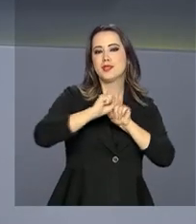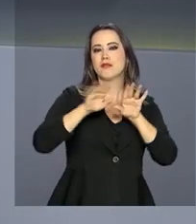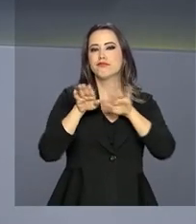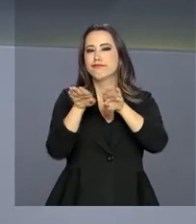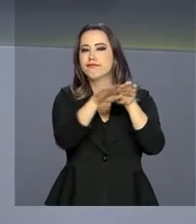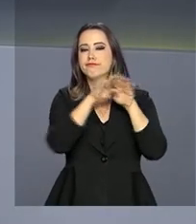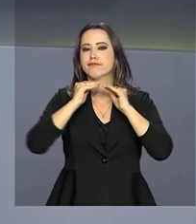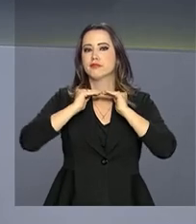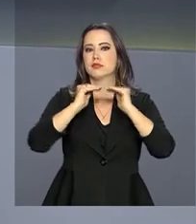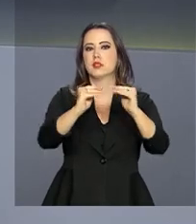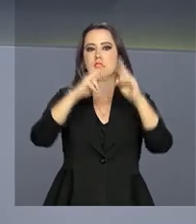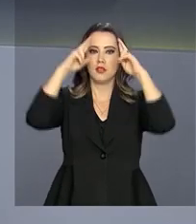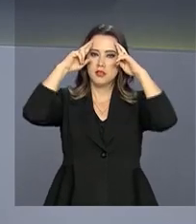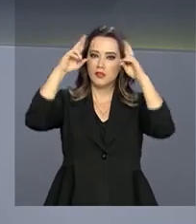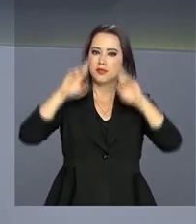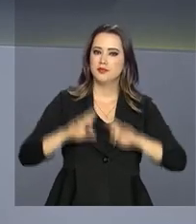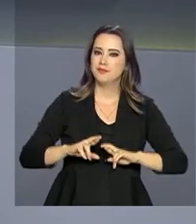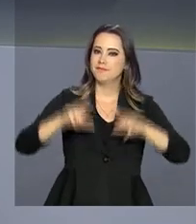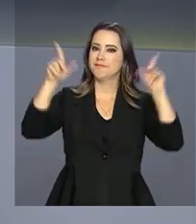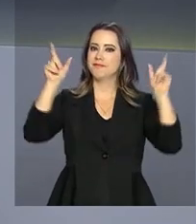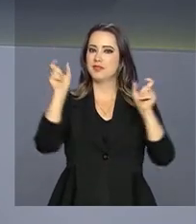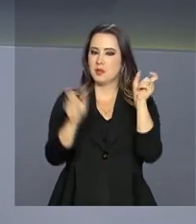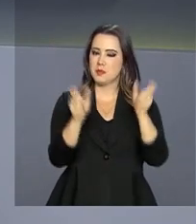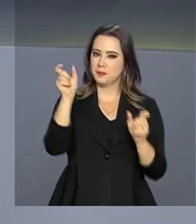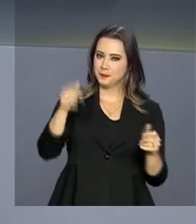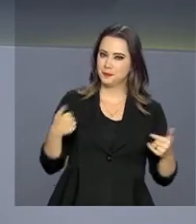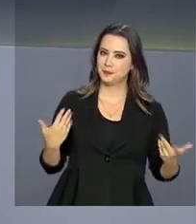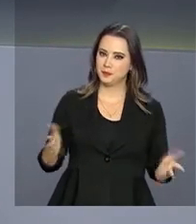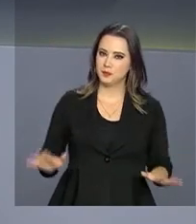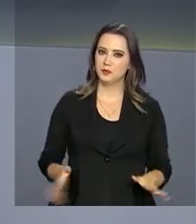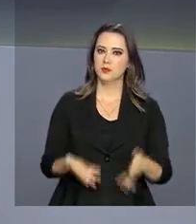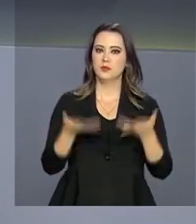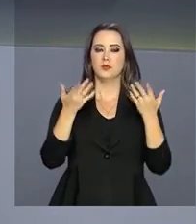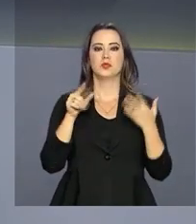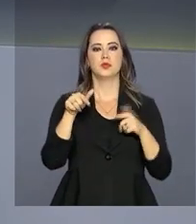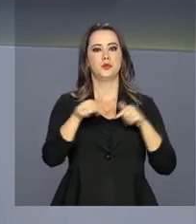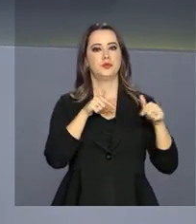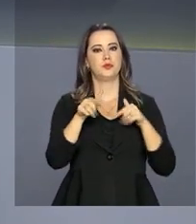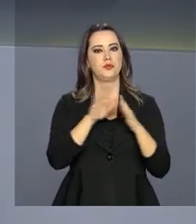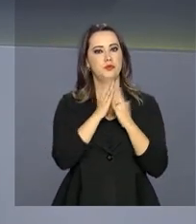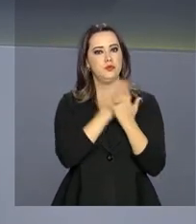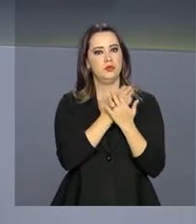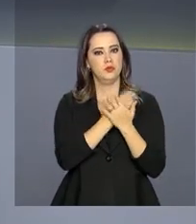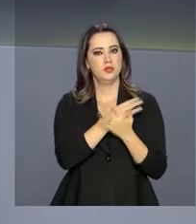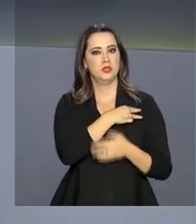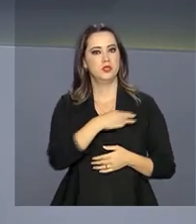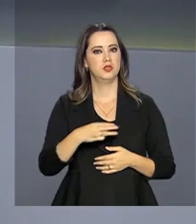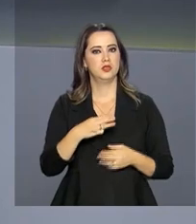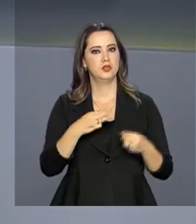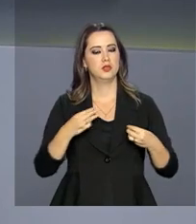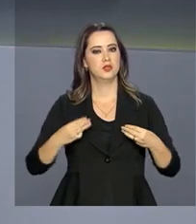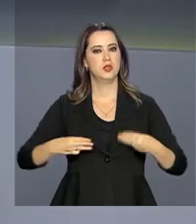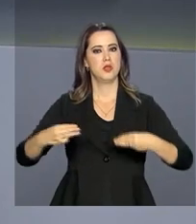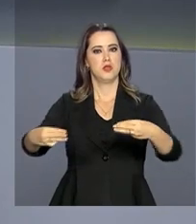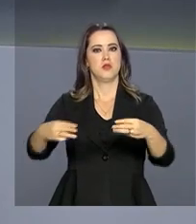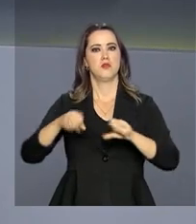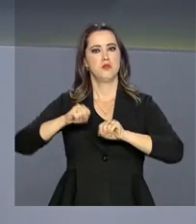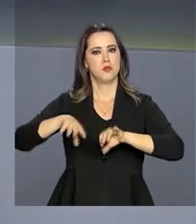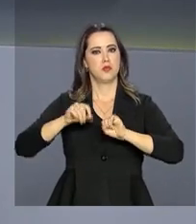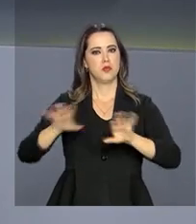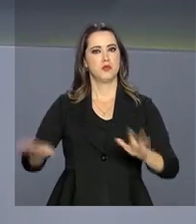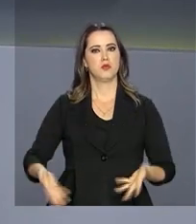que respeite as diferenças individuais para estimular esse tipo de ação nas escolas o ministério da educação